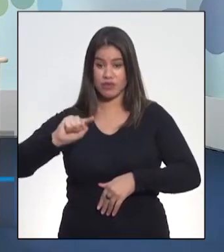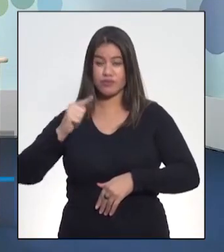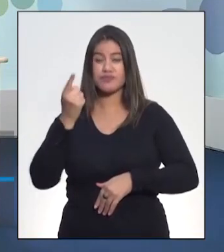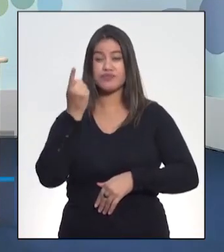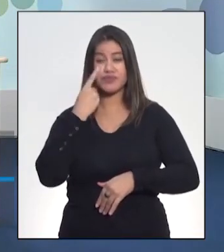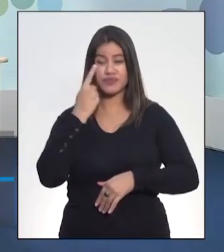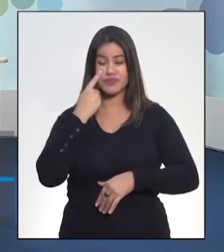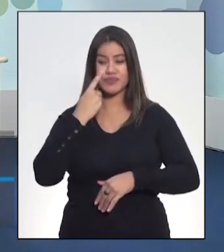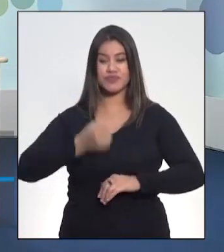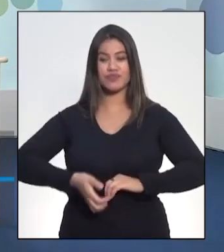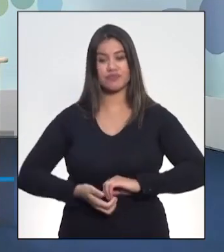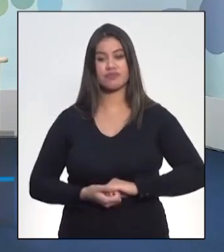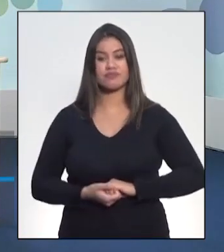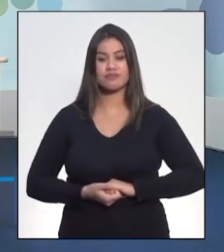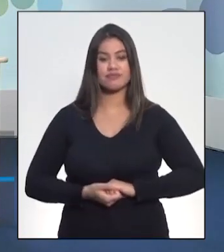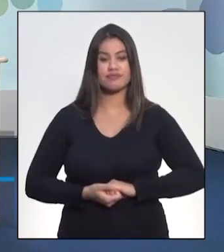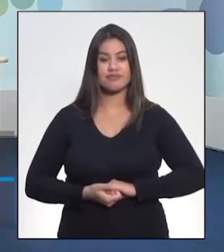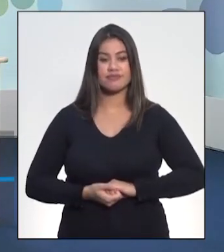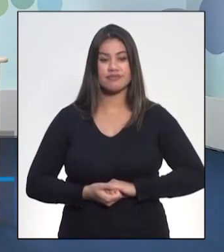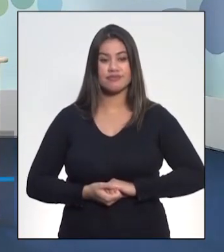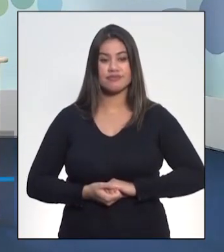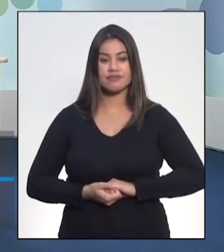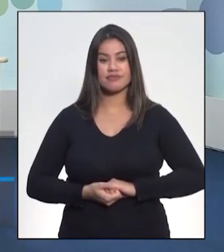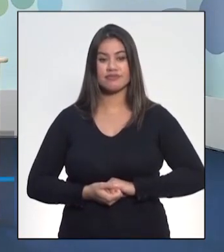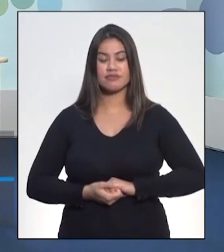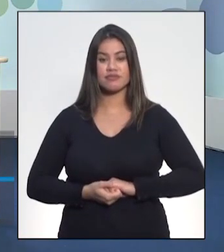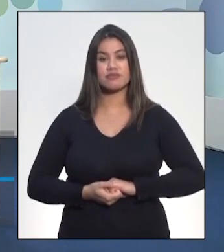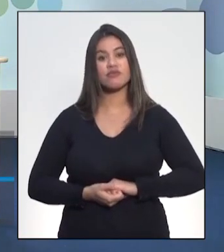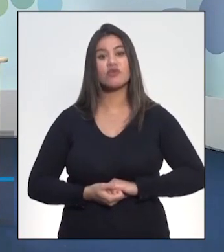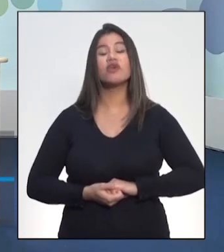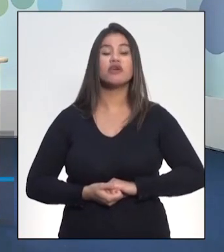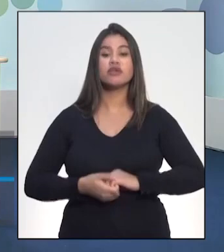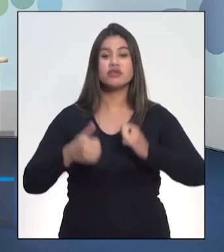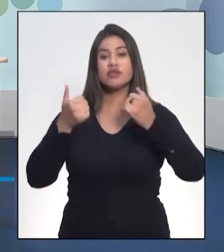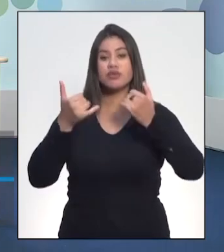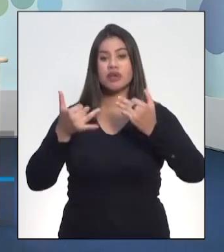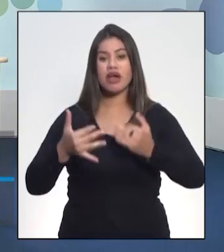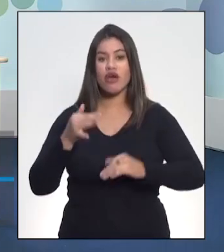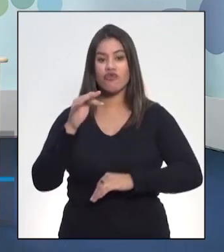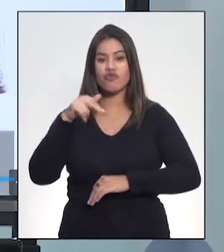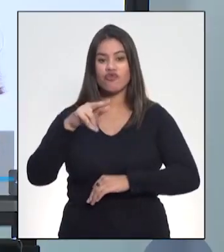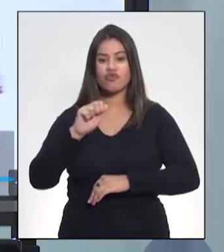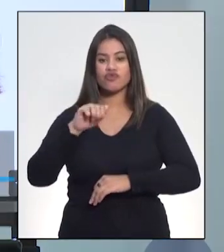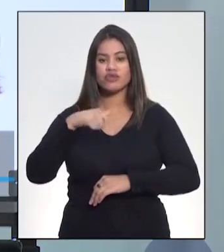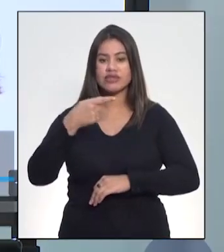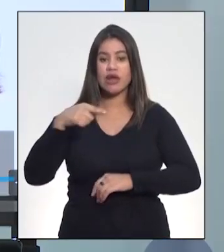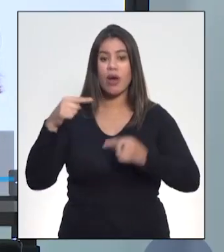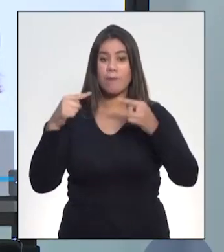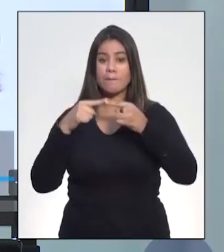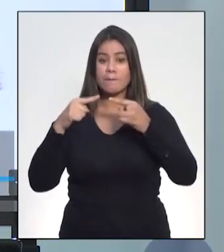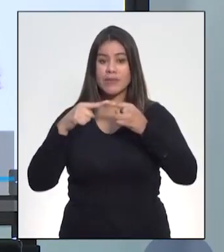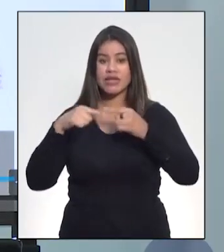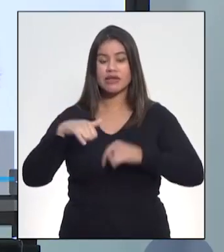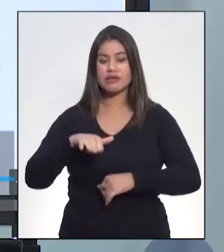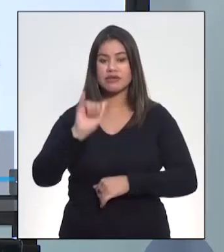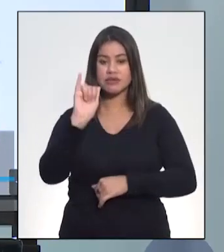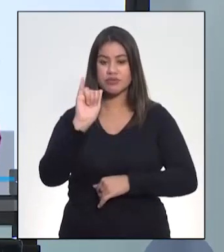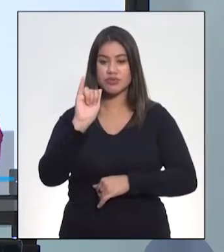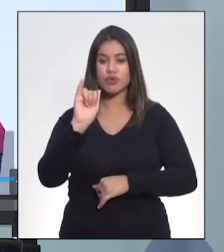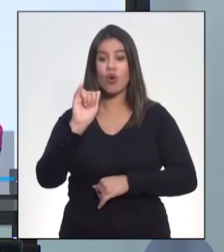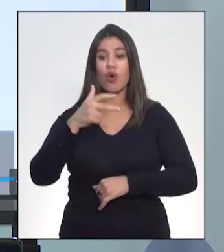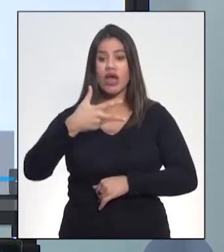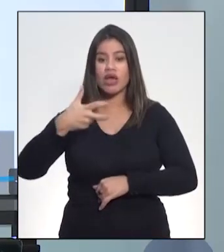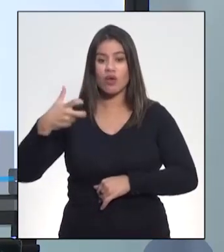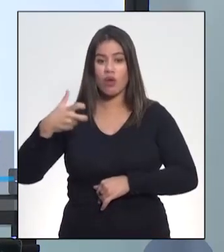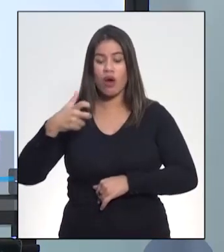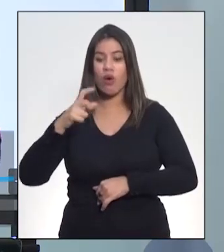por favor. Quero falar para vocês de uma função que é no formato y igual a x menos